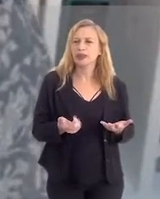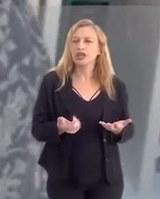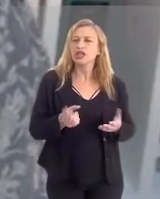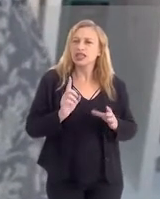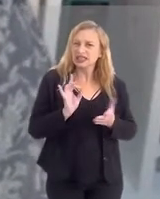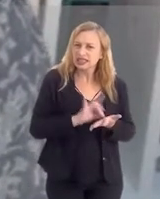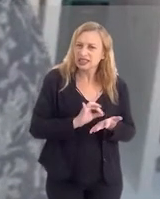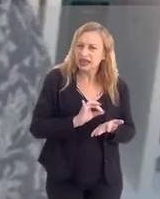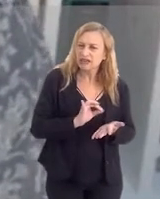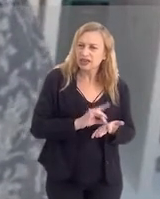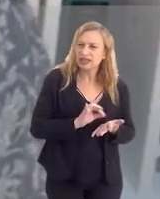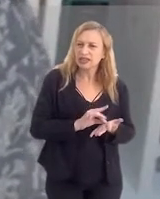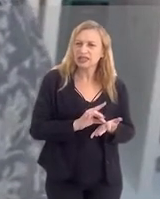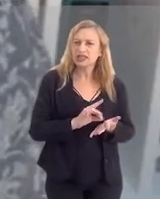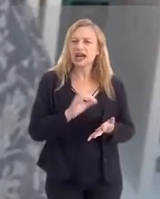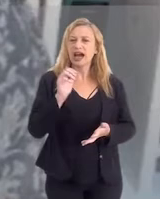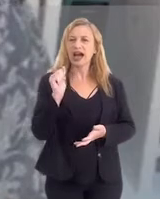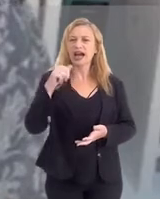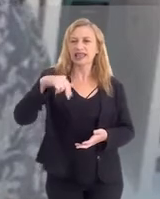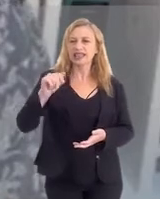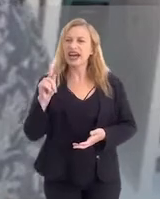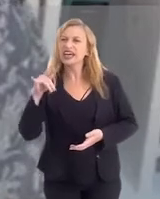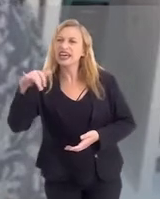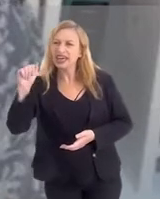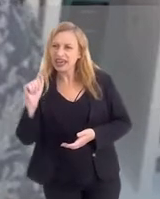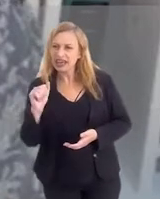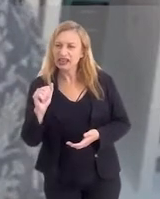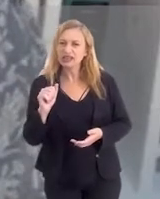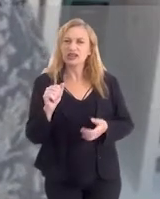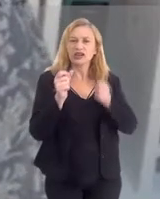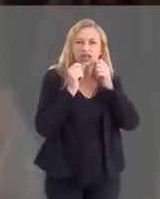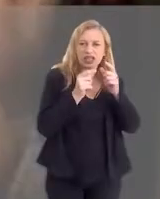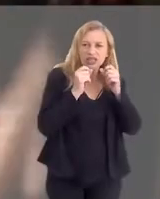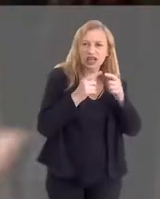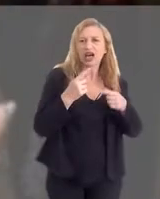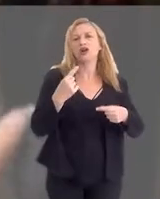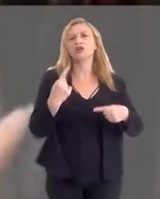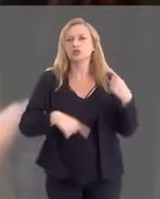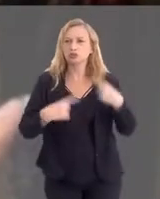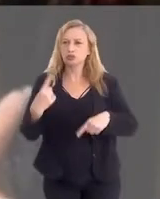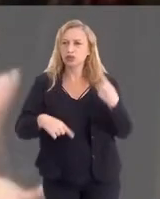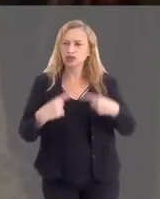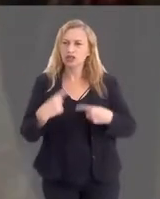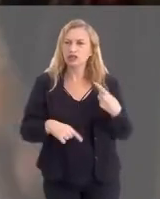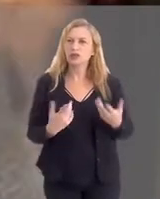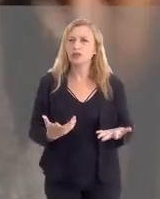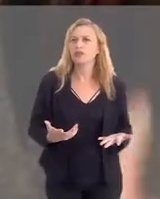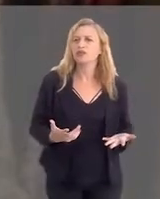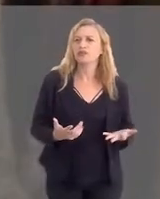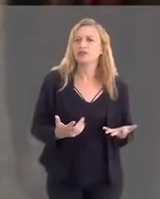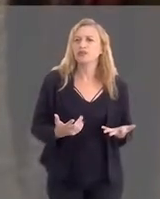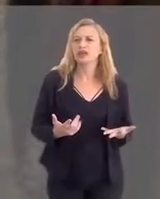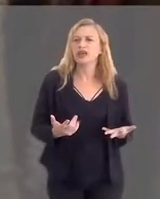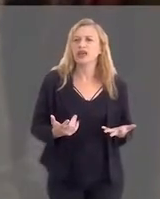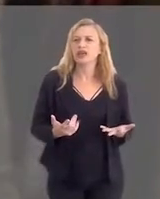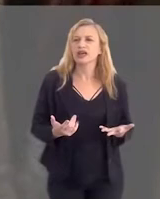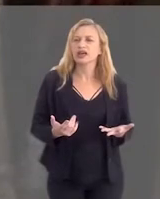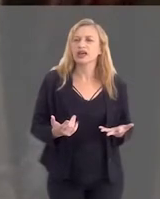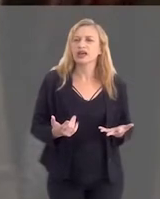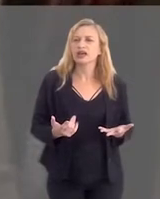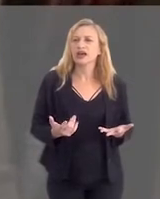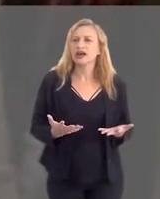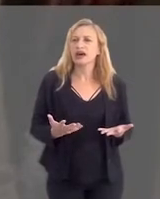uma complexidade que no fundo, no fundo é aquilo sobre a anarquia, né? Sobre contestar os poderes hegemônicos, sobre